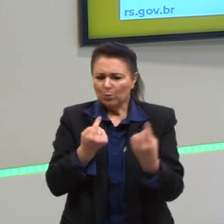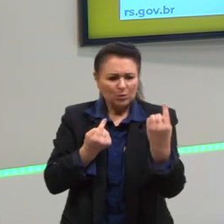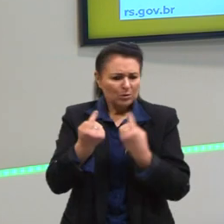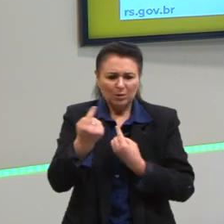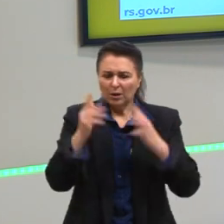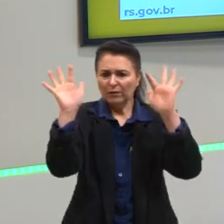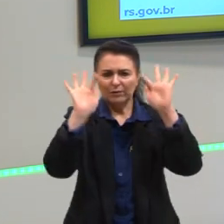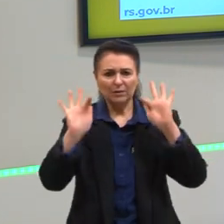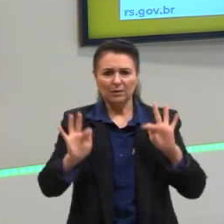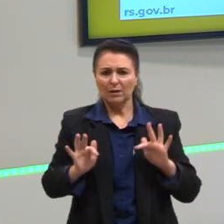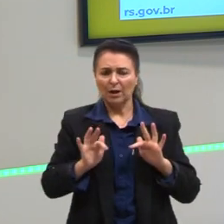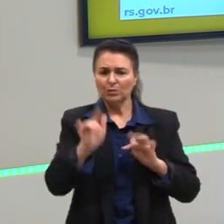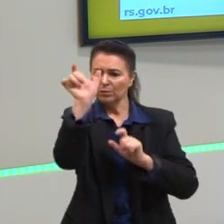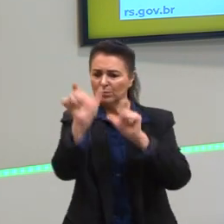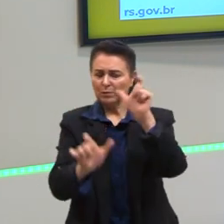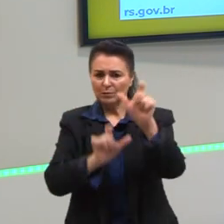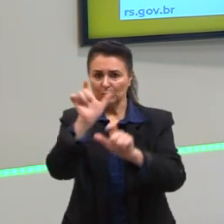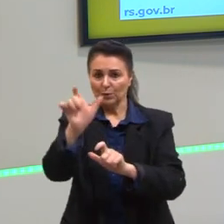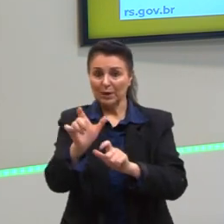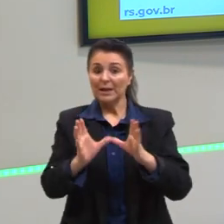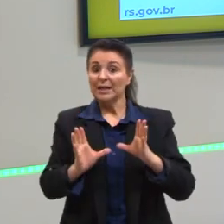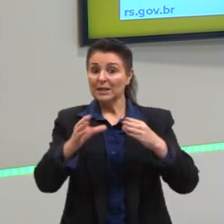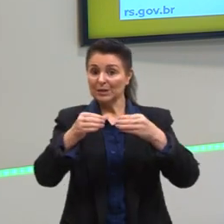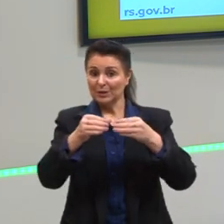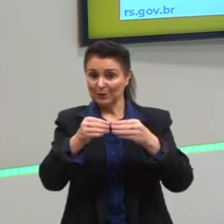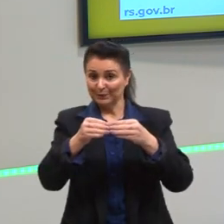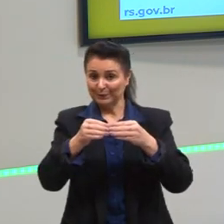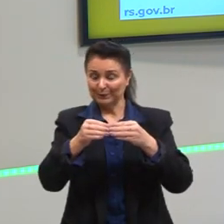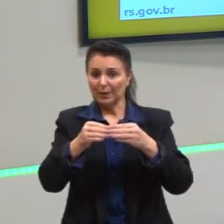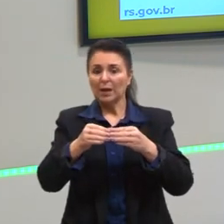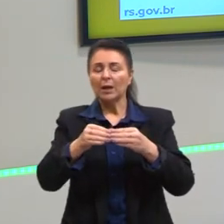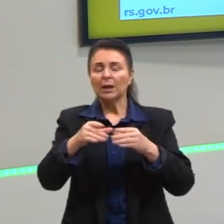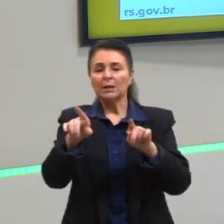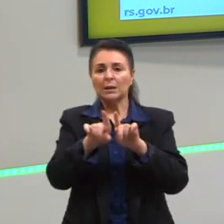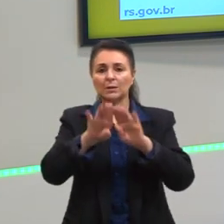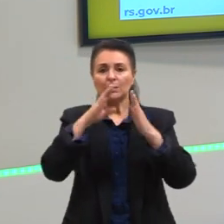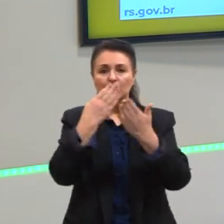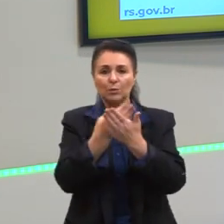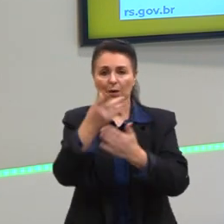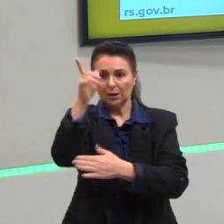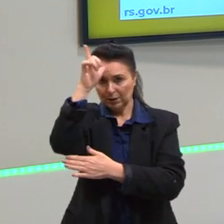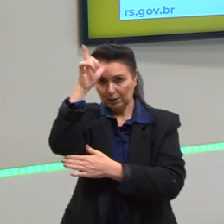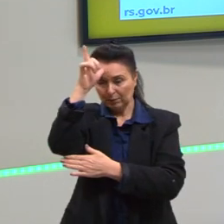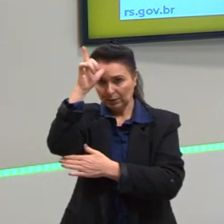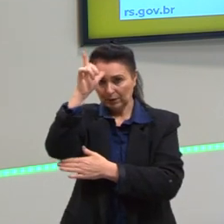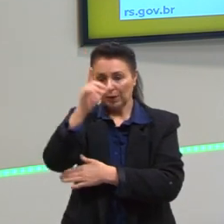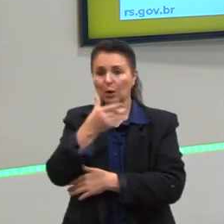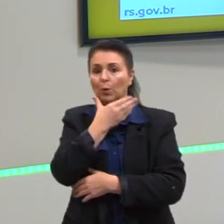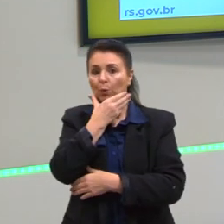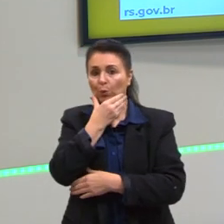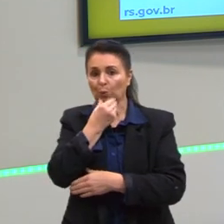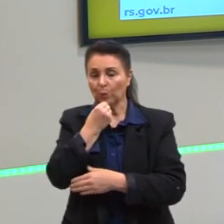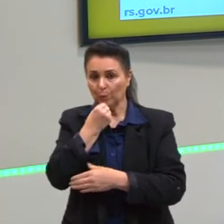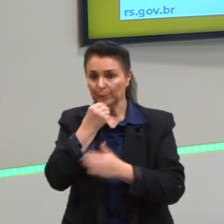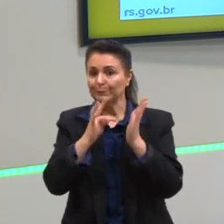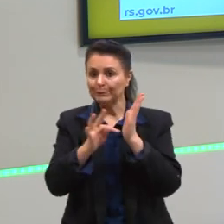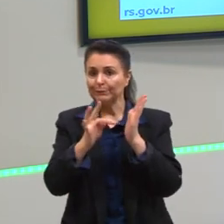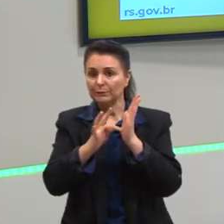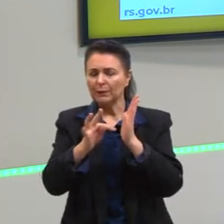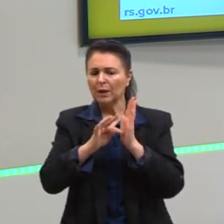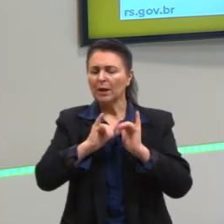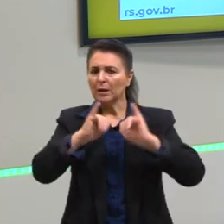uma crítica muito grande a razão o rabo ele nos faz parte da segunda fase da escola de Frankfurt ele vai dizer assim ó não pera aí a